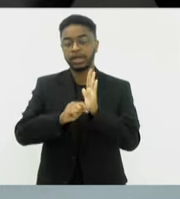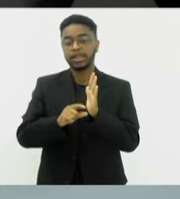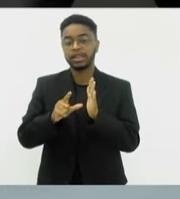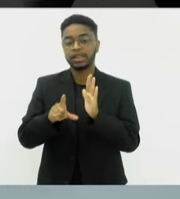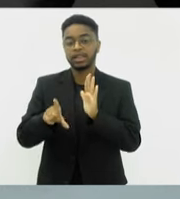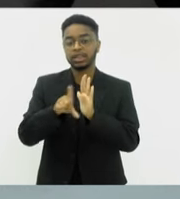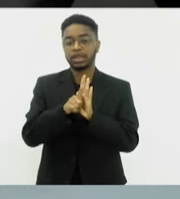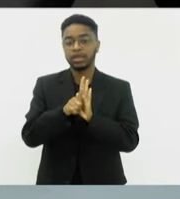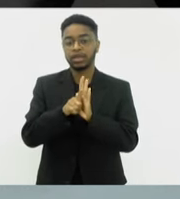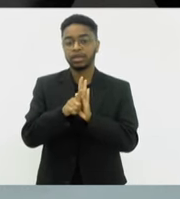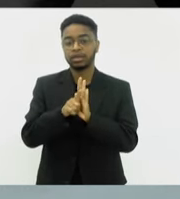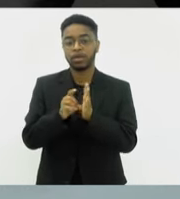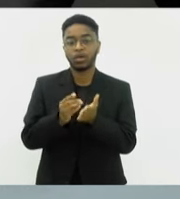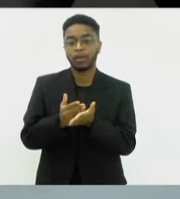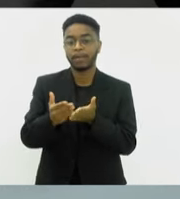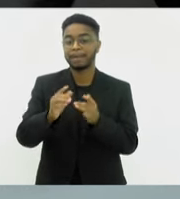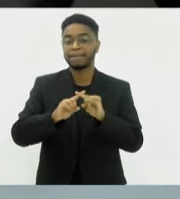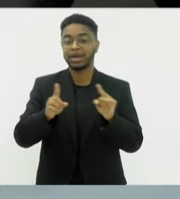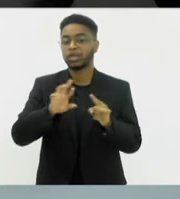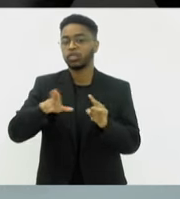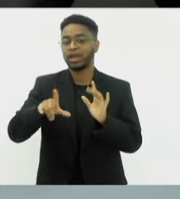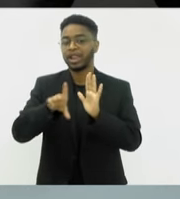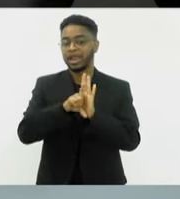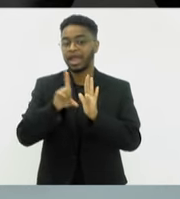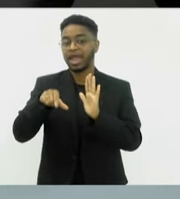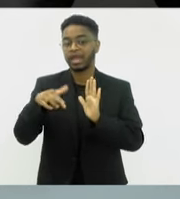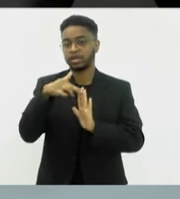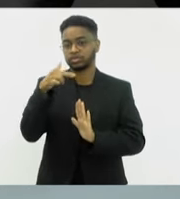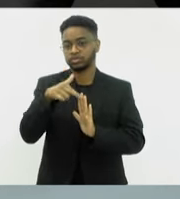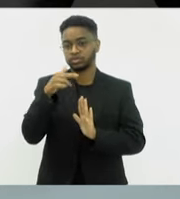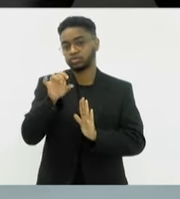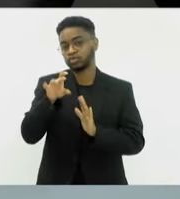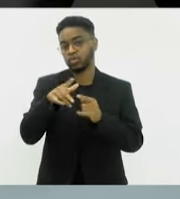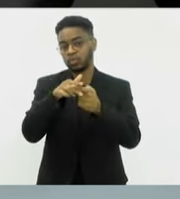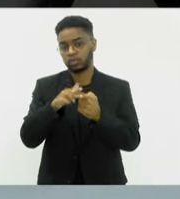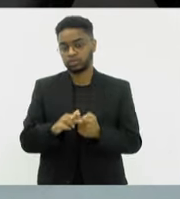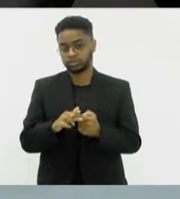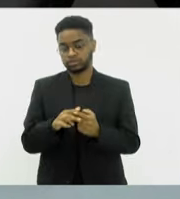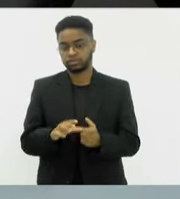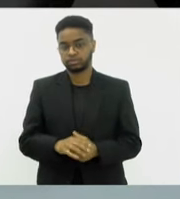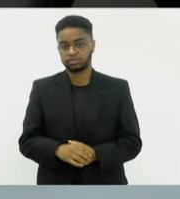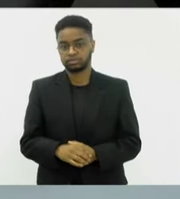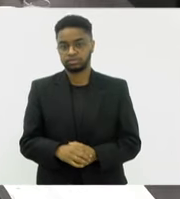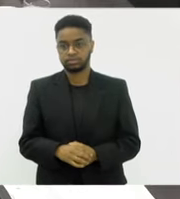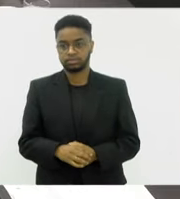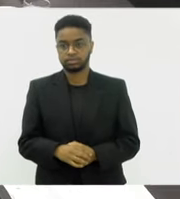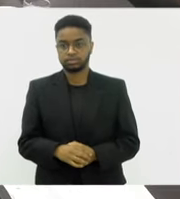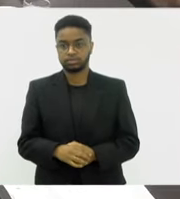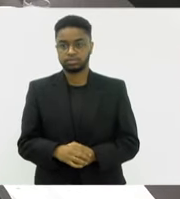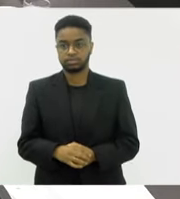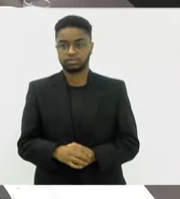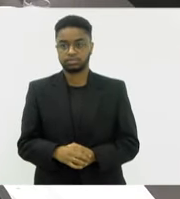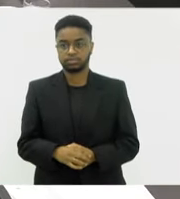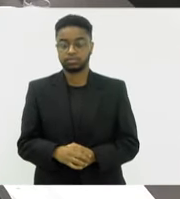vigor, e não é a lei, é uma resolução. Essa resolução entra em vigor, é apenas uma correção. Tá certo.